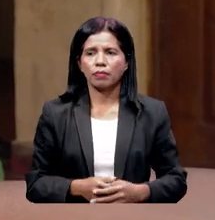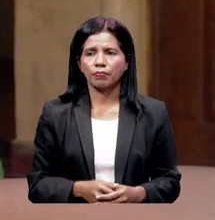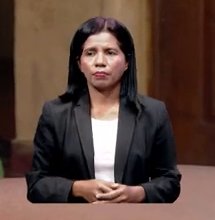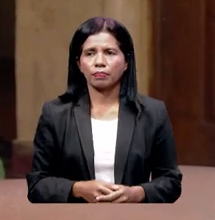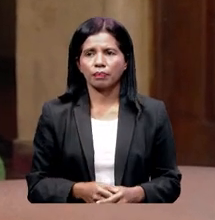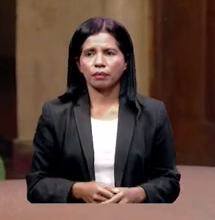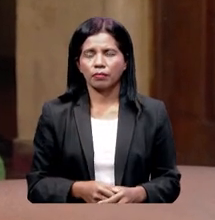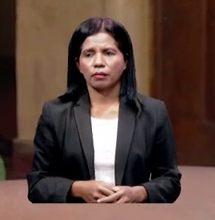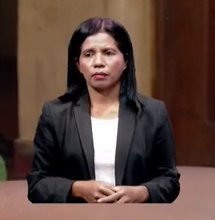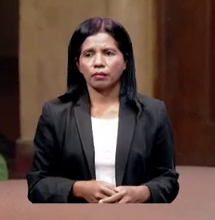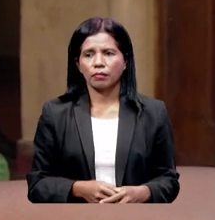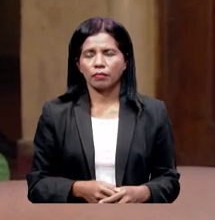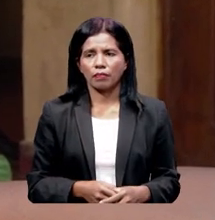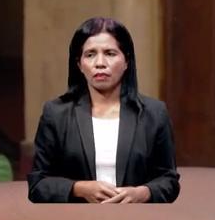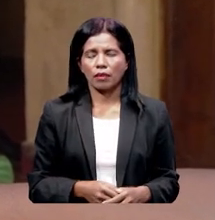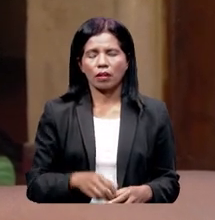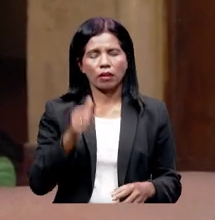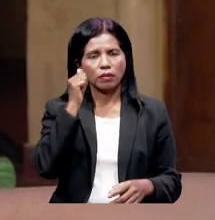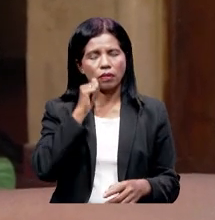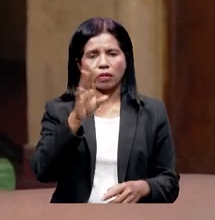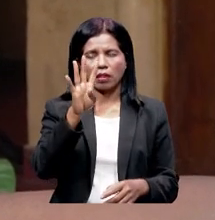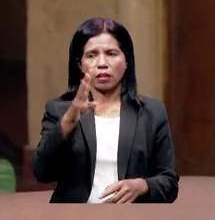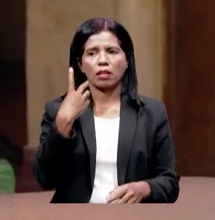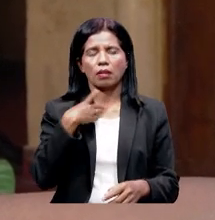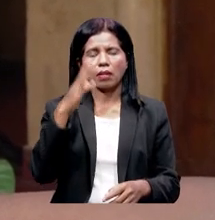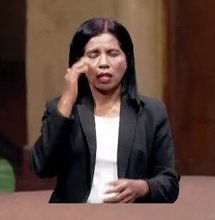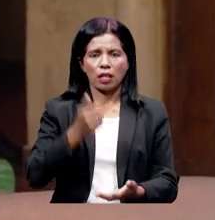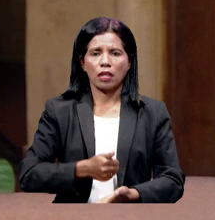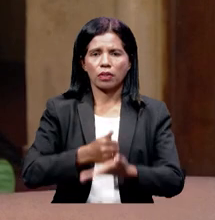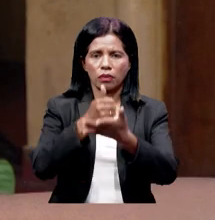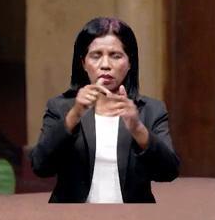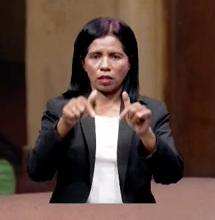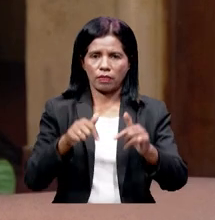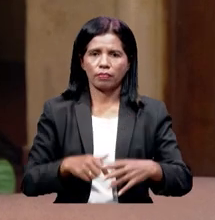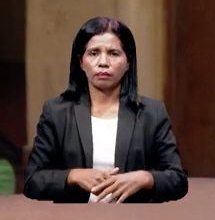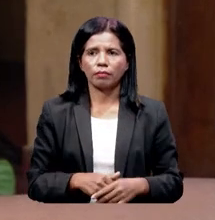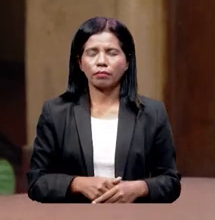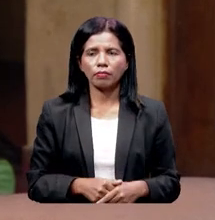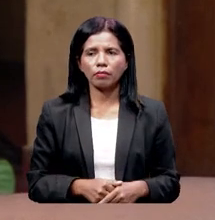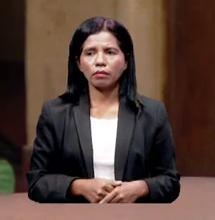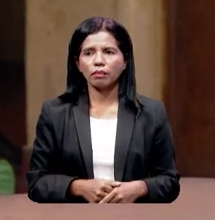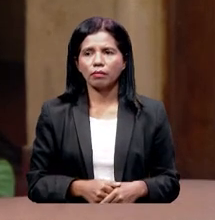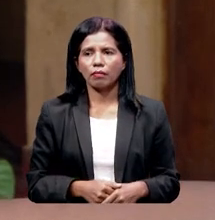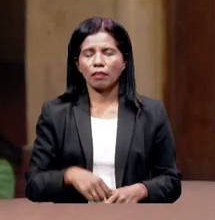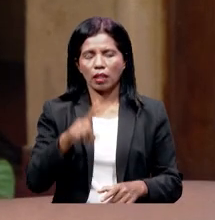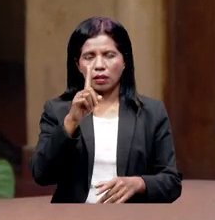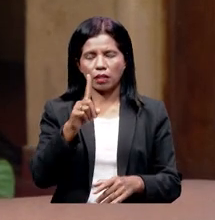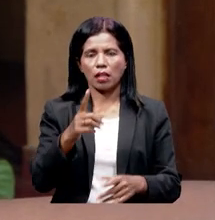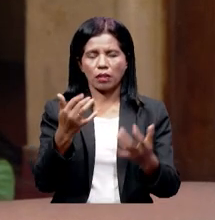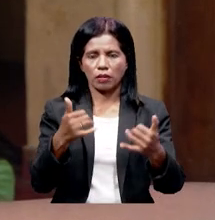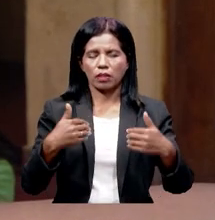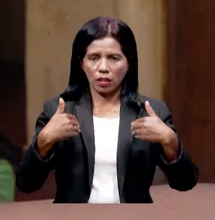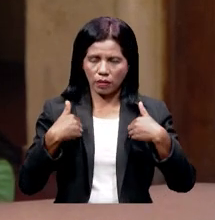sira inan feto na inhat, nebe mak ami atende hane, iha ida agora sei hane, no